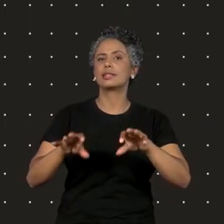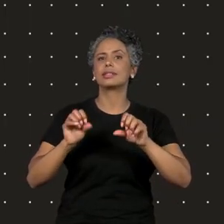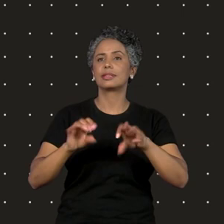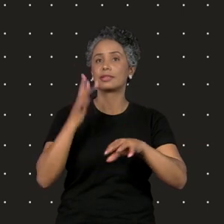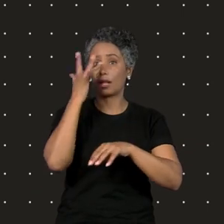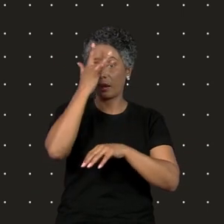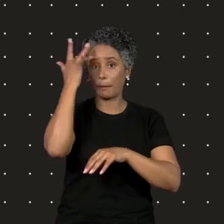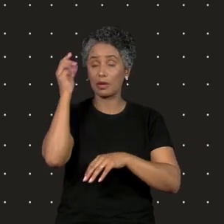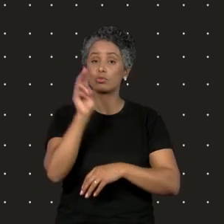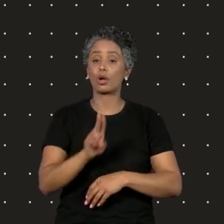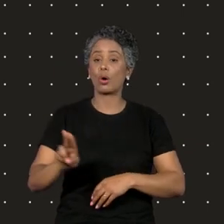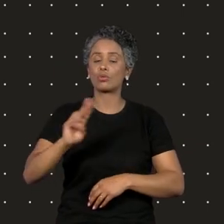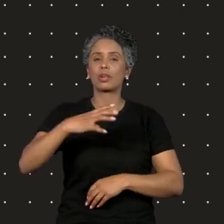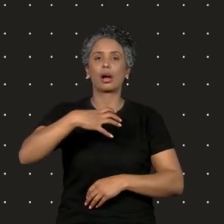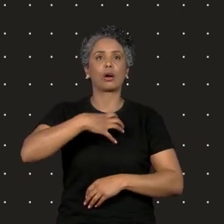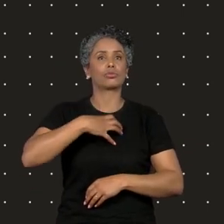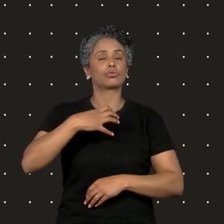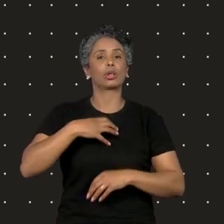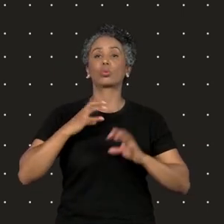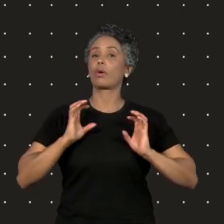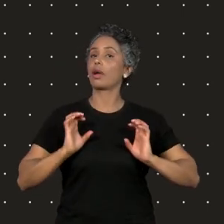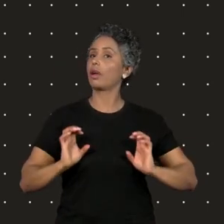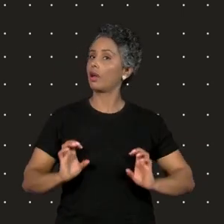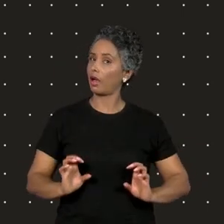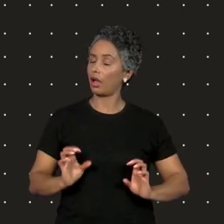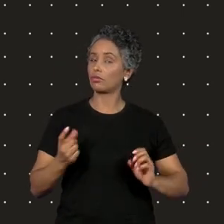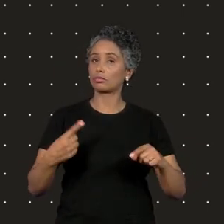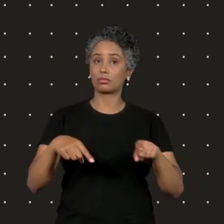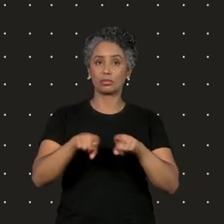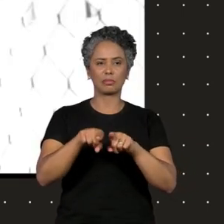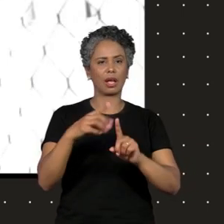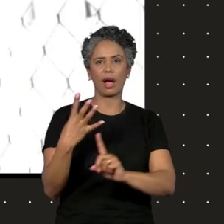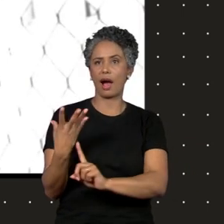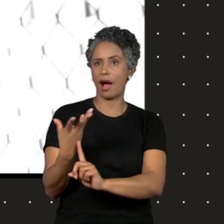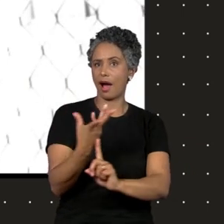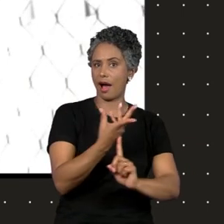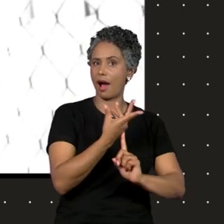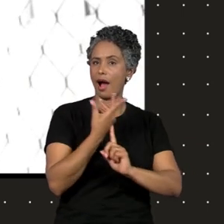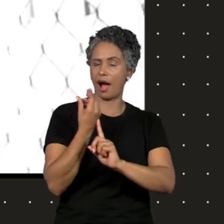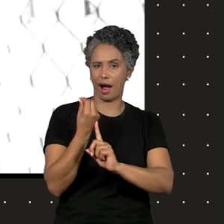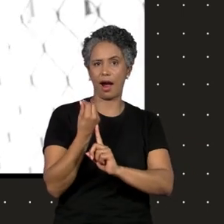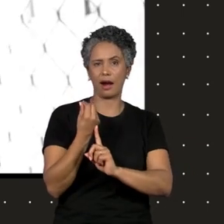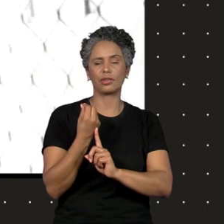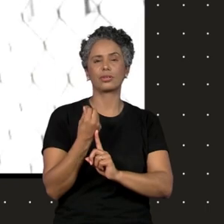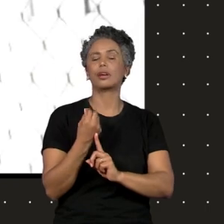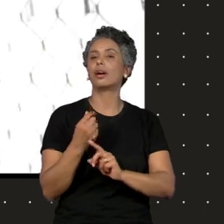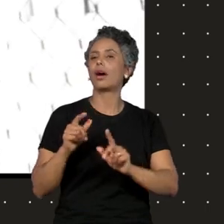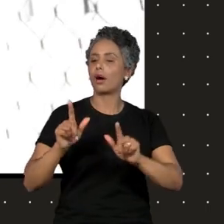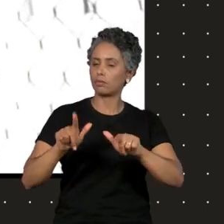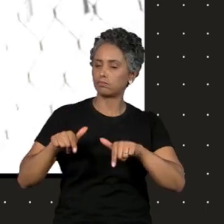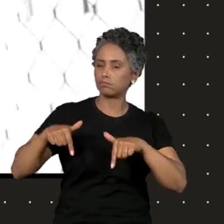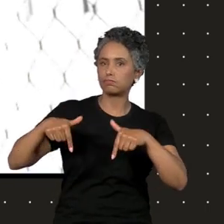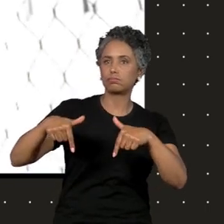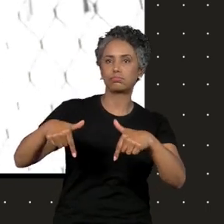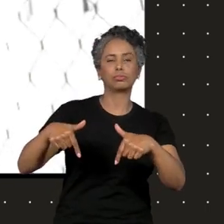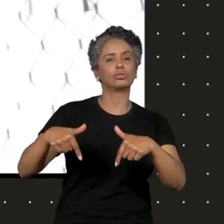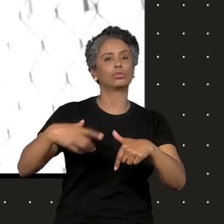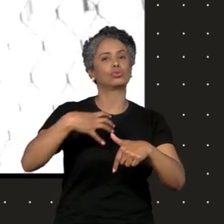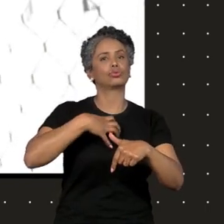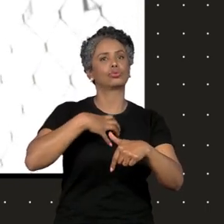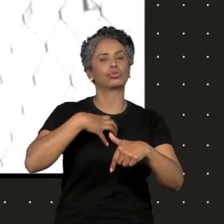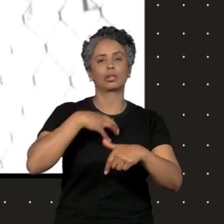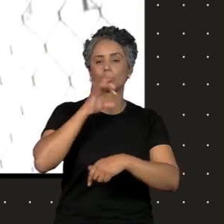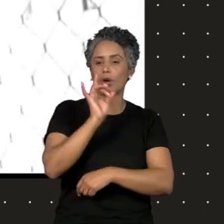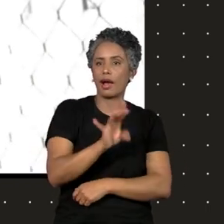estética, da arte, da ética, desaguando nas políticas, políticas no sentido do íntimo de cada um de nós